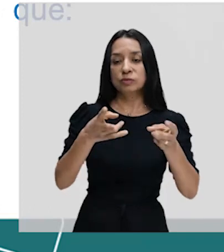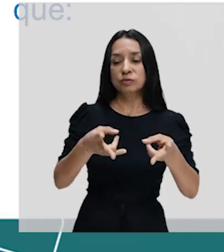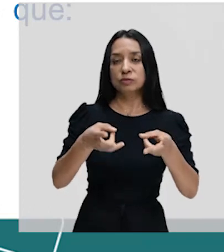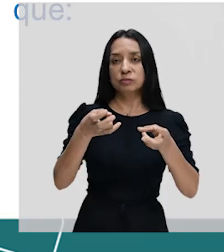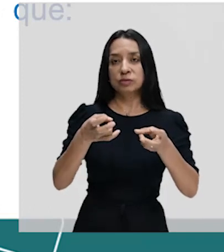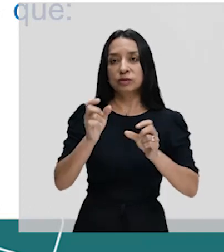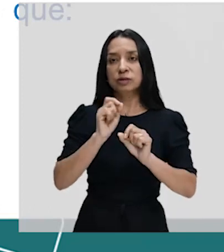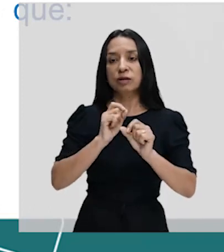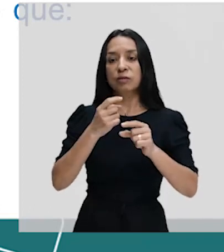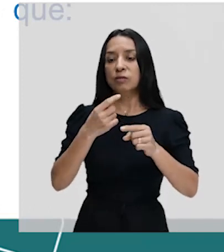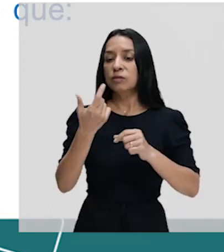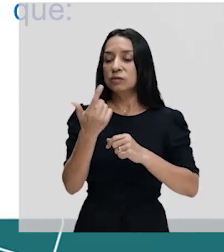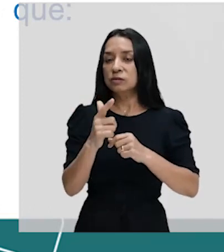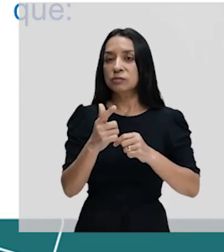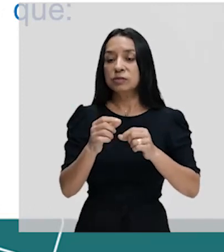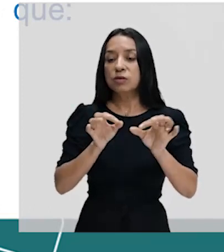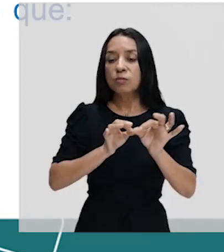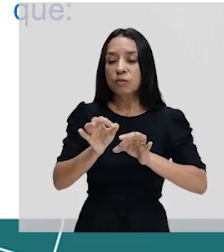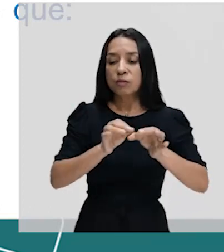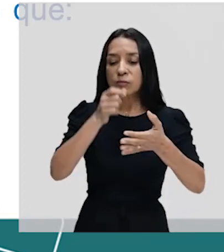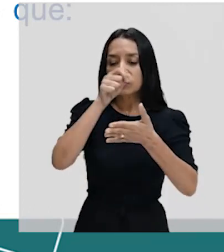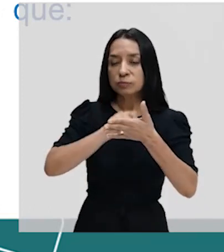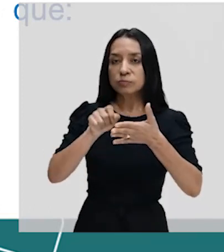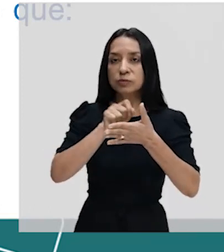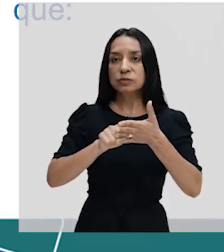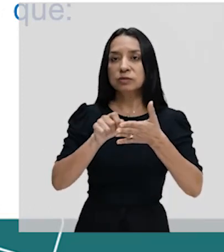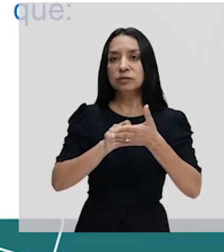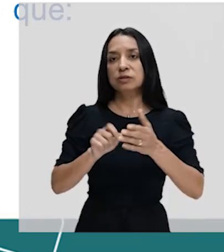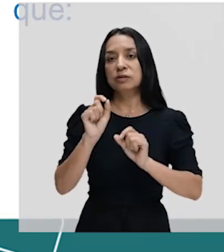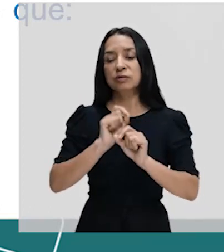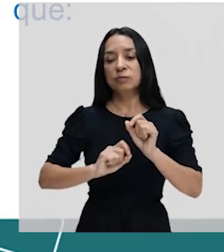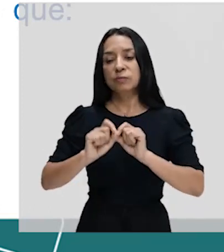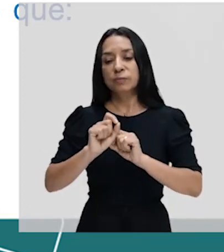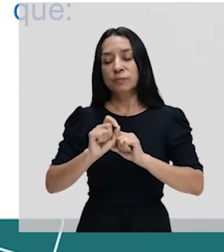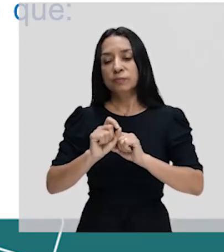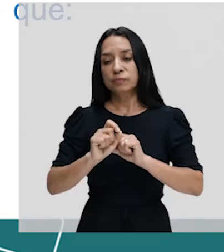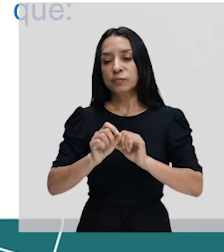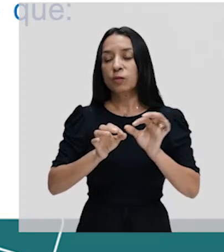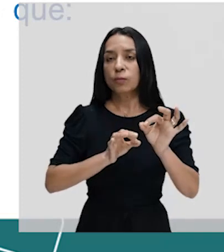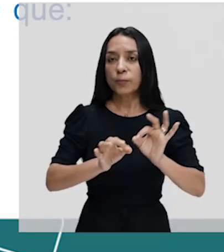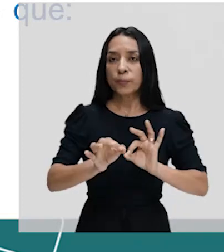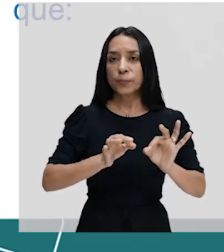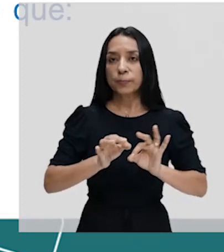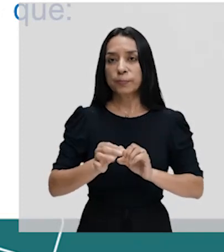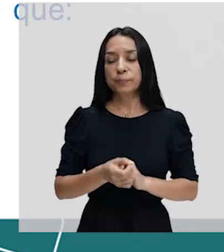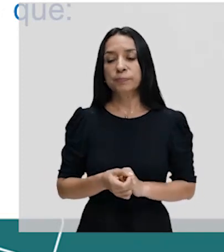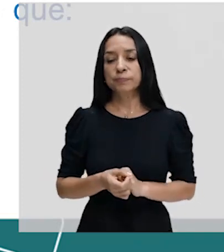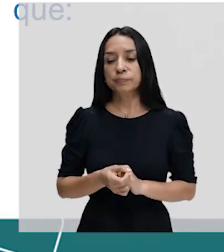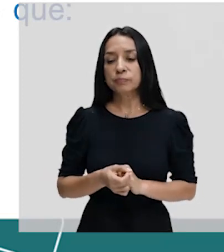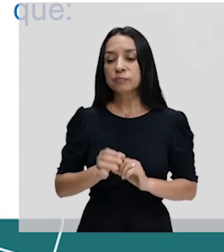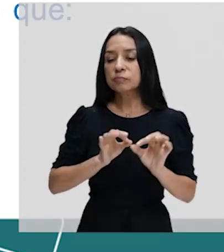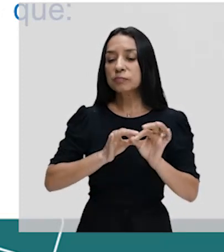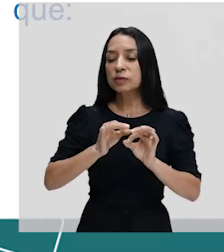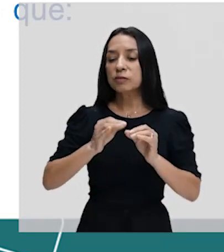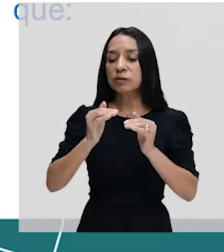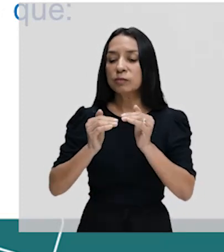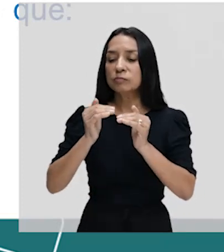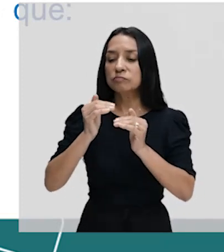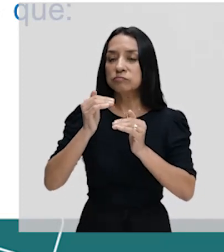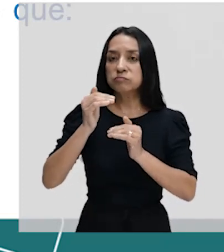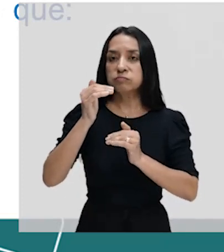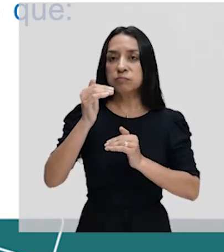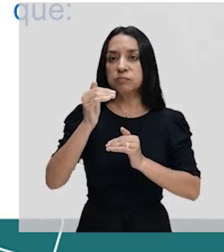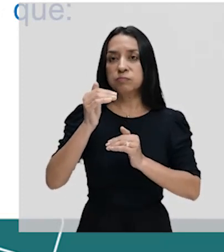há uma ordem de escrita, né? O fato é que se você fosse organizar em ordem